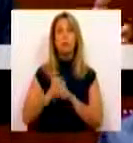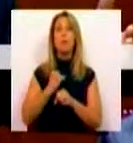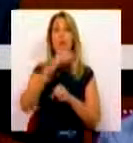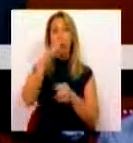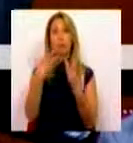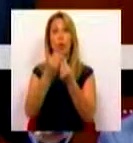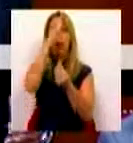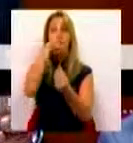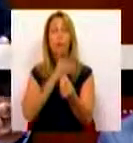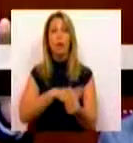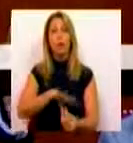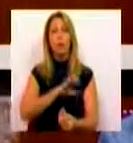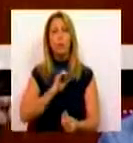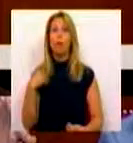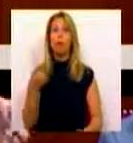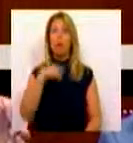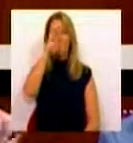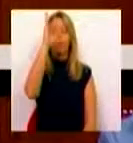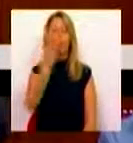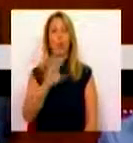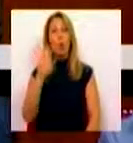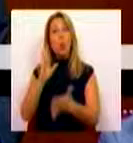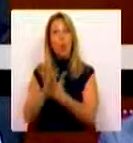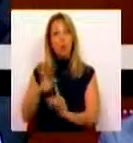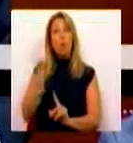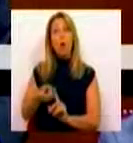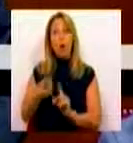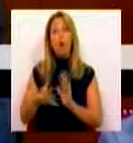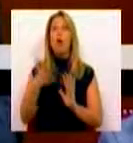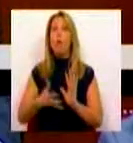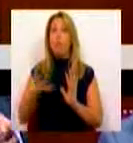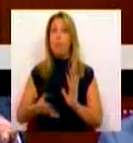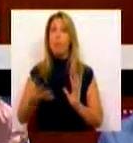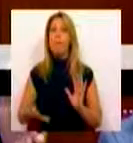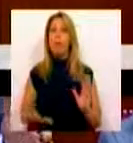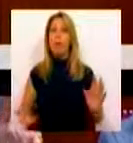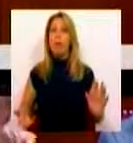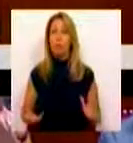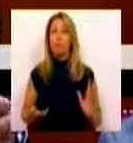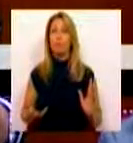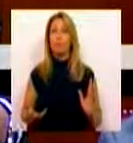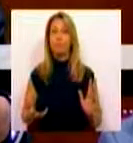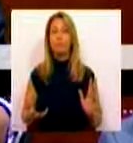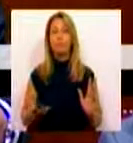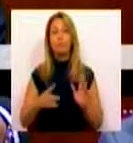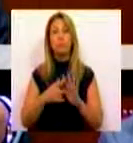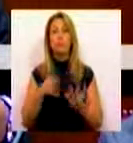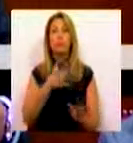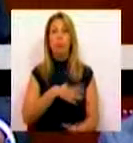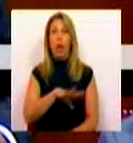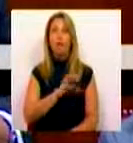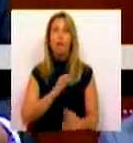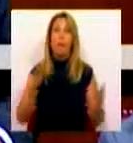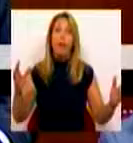sabemos que o último ano foi complexo em Espanha e, porventura, as coisas terão sido